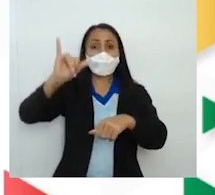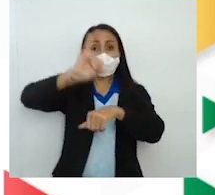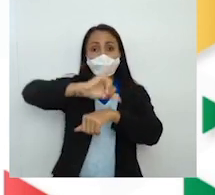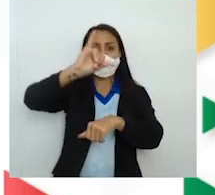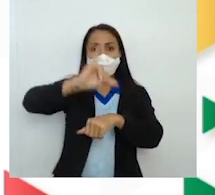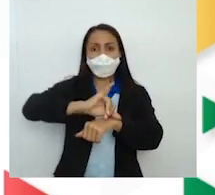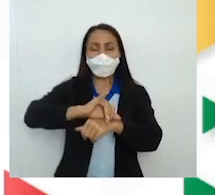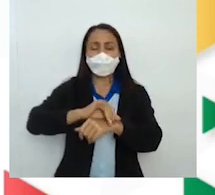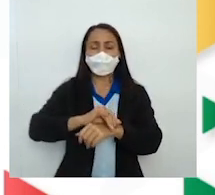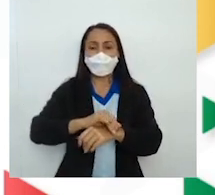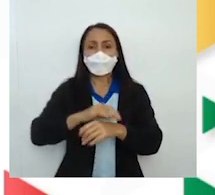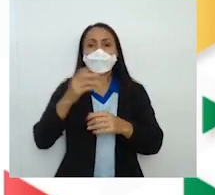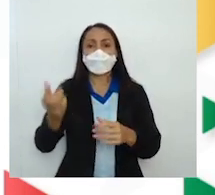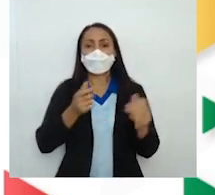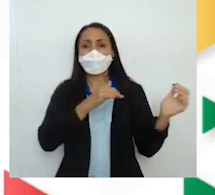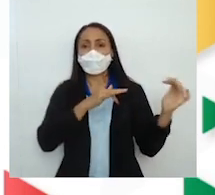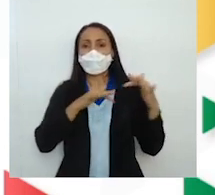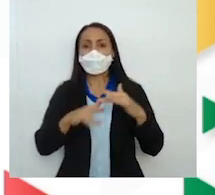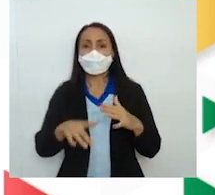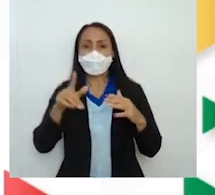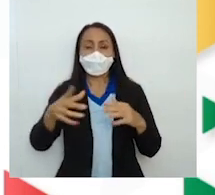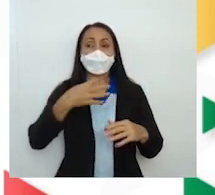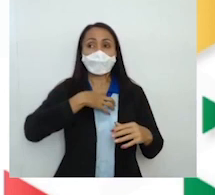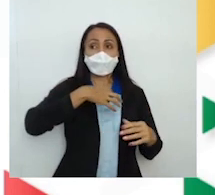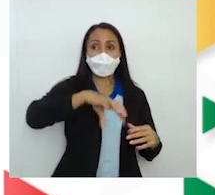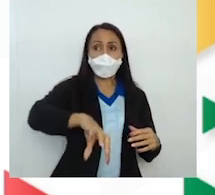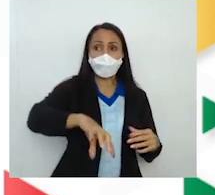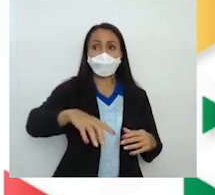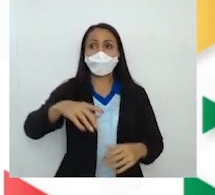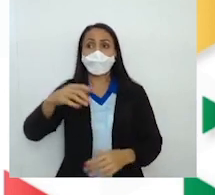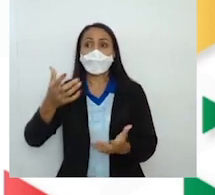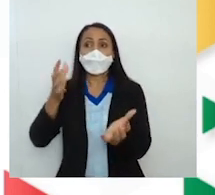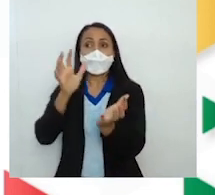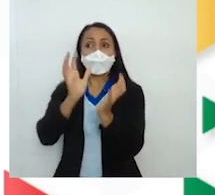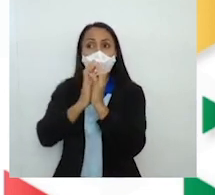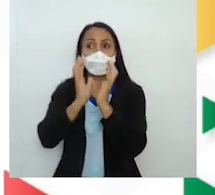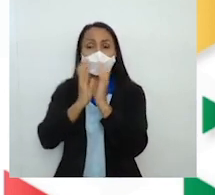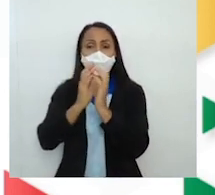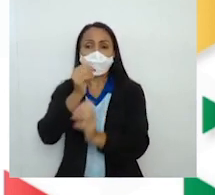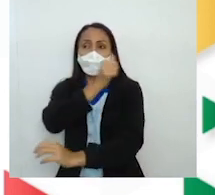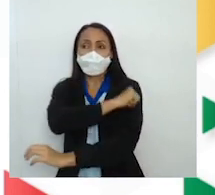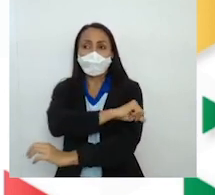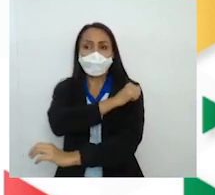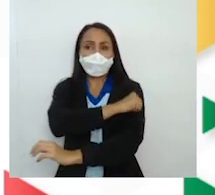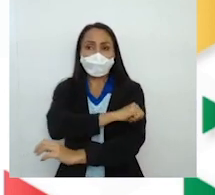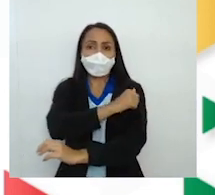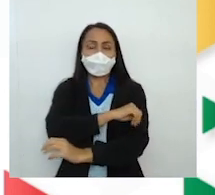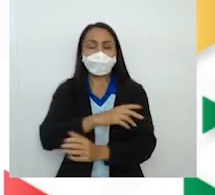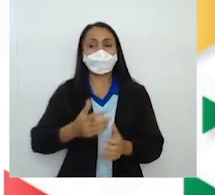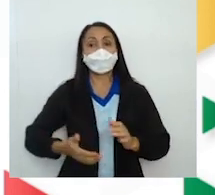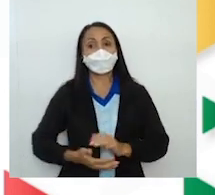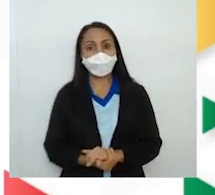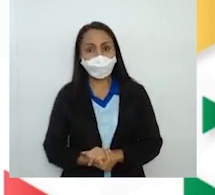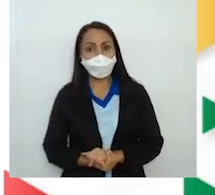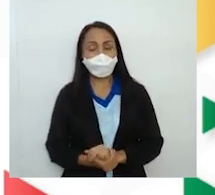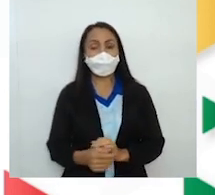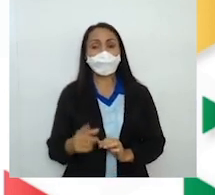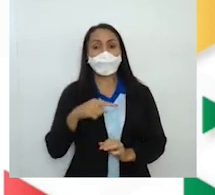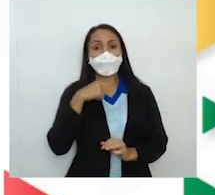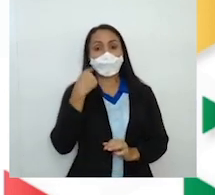não é, de pessoas escravizadas. Salvador, Recife e Rio de Janeiro. Uma vergonha ver a nossa capital